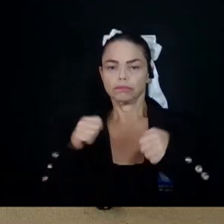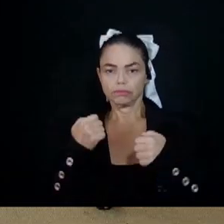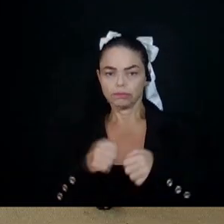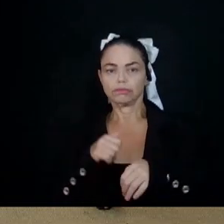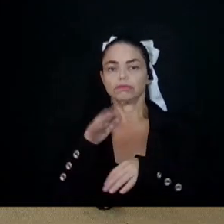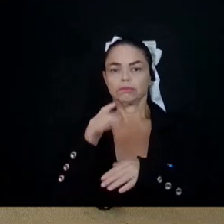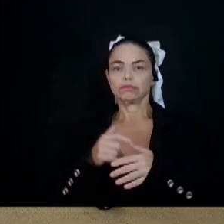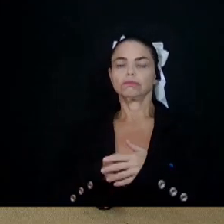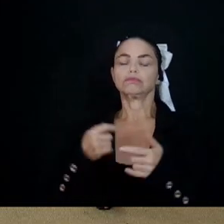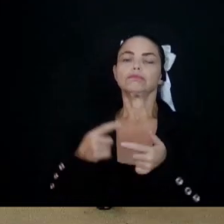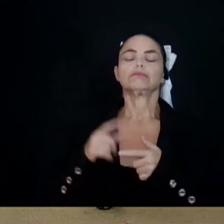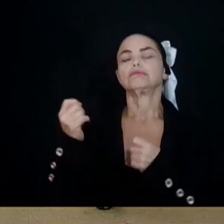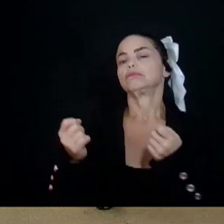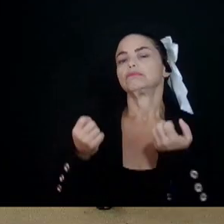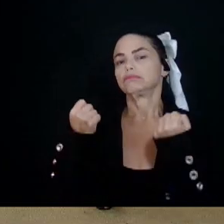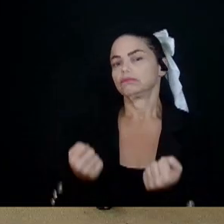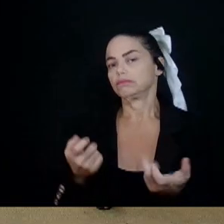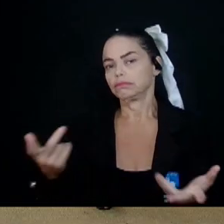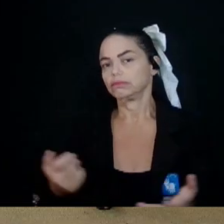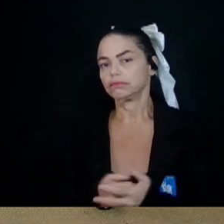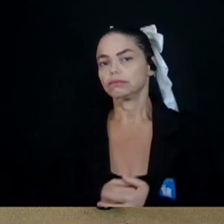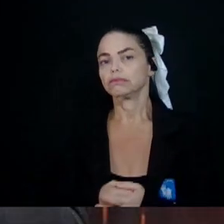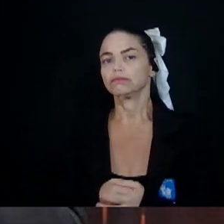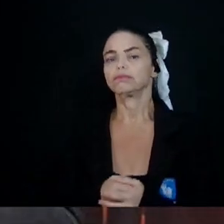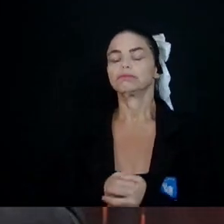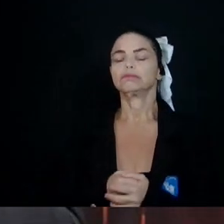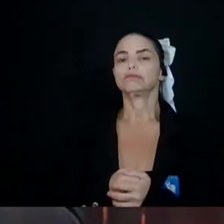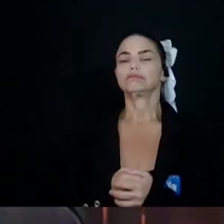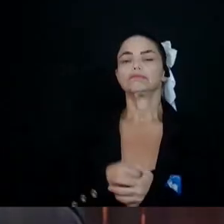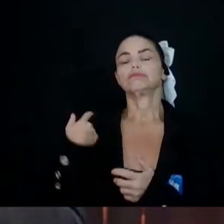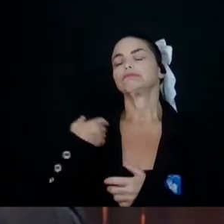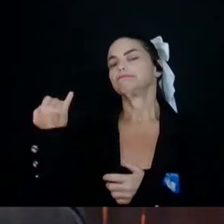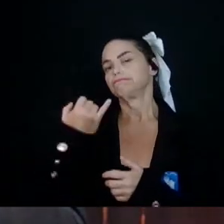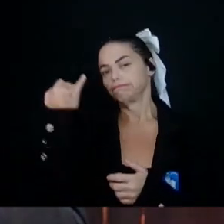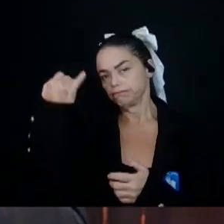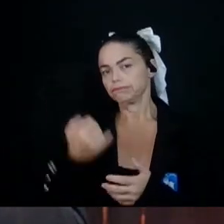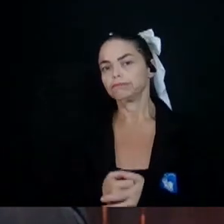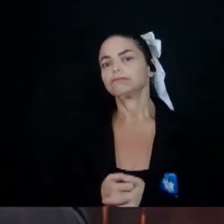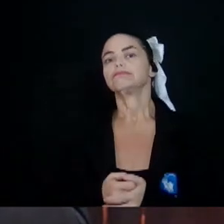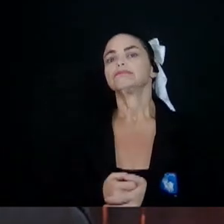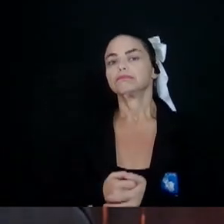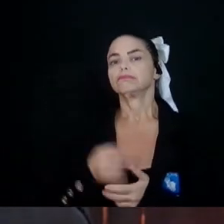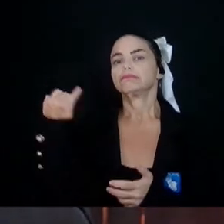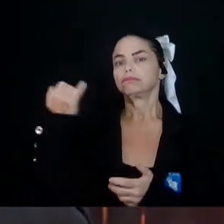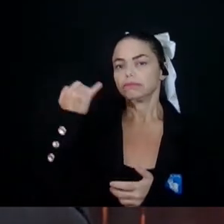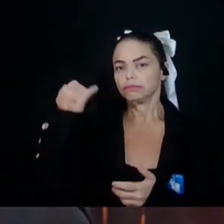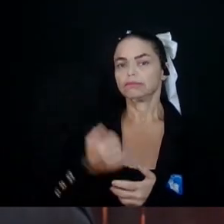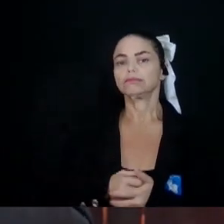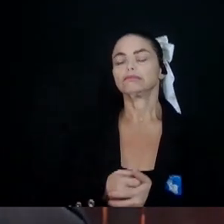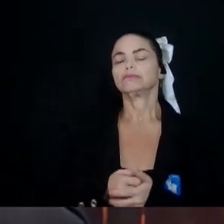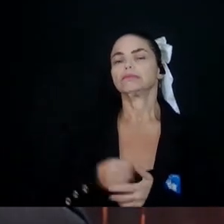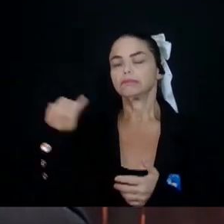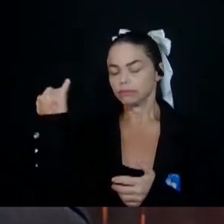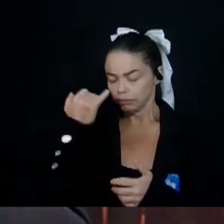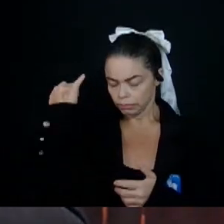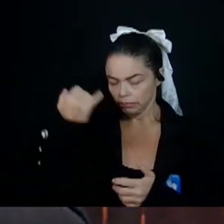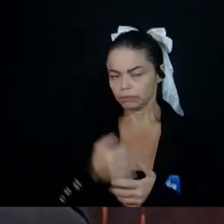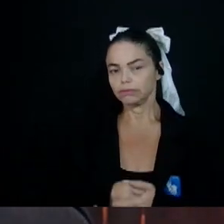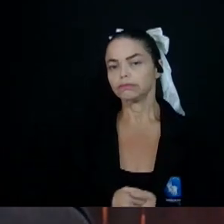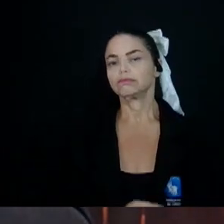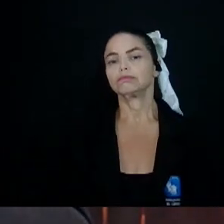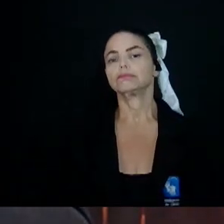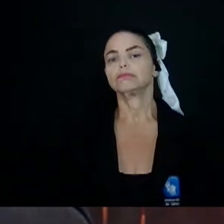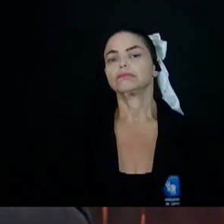mais? Qual que é o peso disso? Não, sem sombra de dúvida, isso é um marco e isso é extremamente importante,